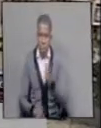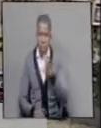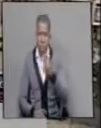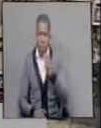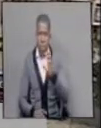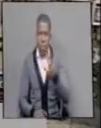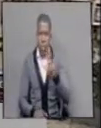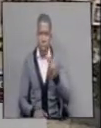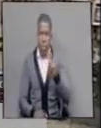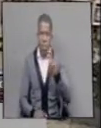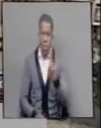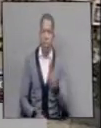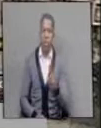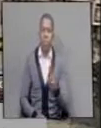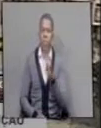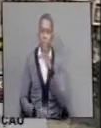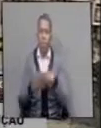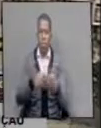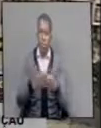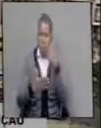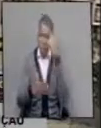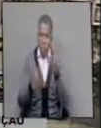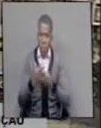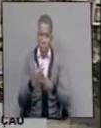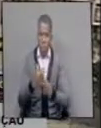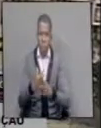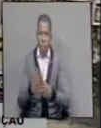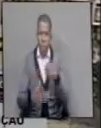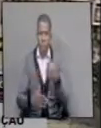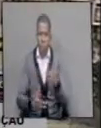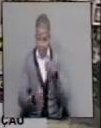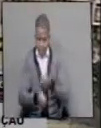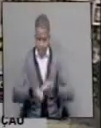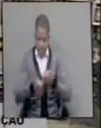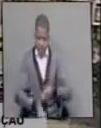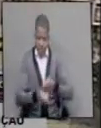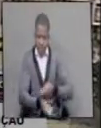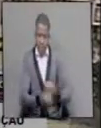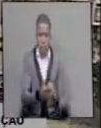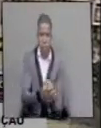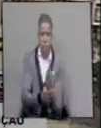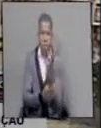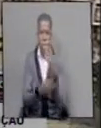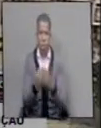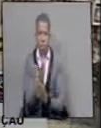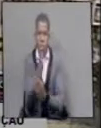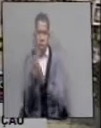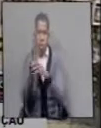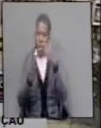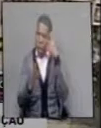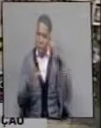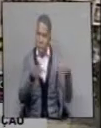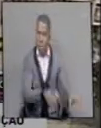mudas de café e cacau para fomentar a produção e relançar as exprotações cheias e as